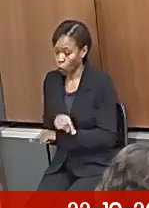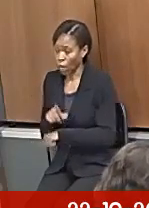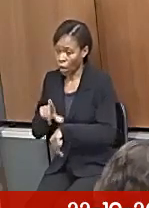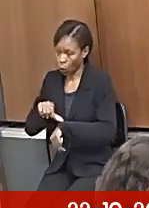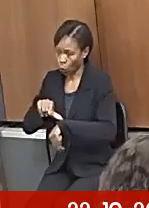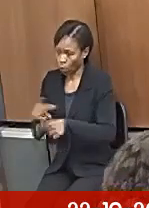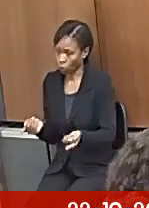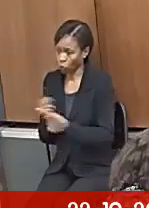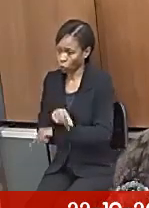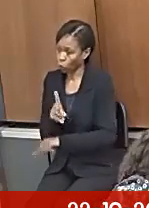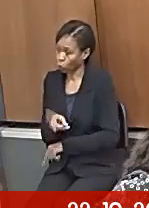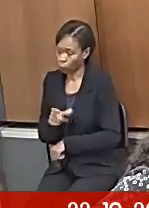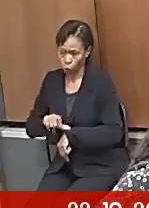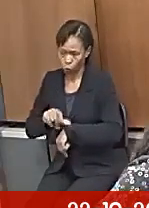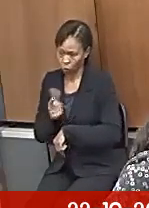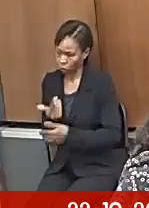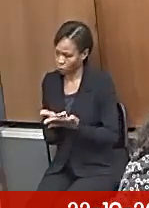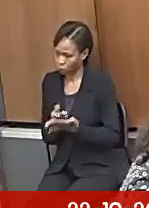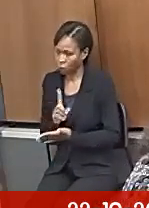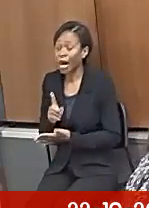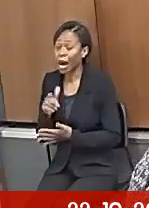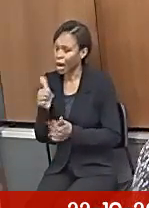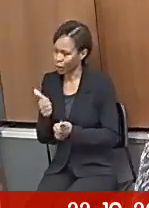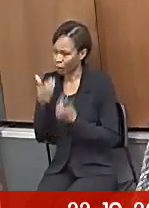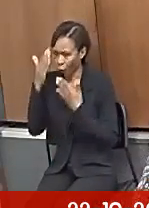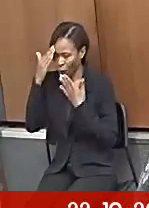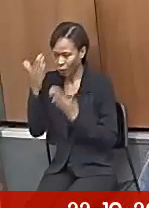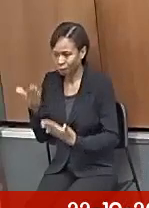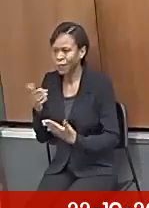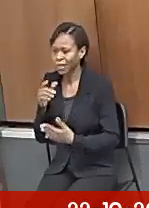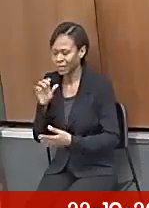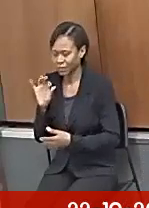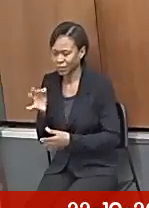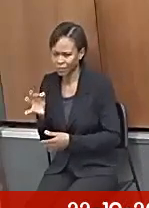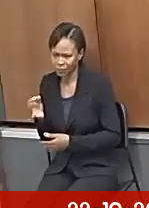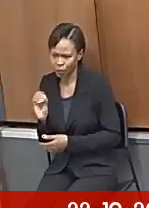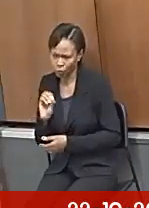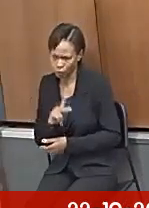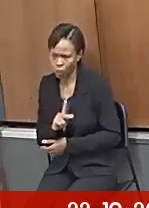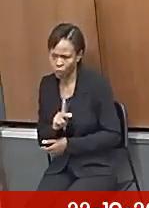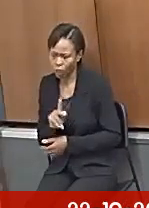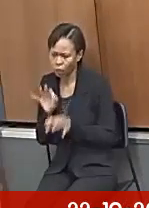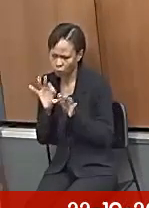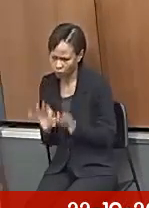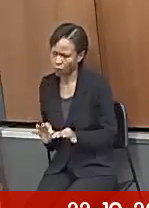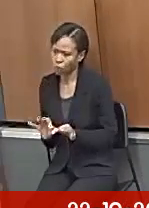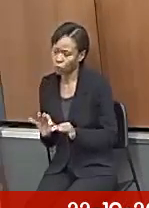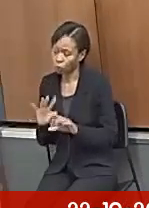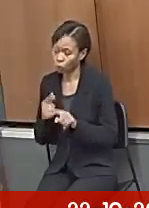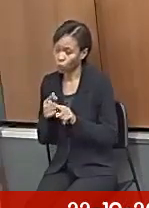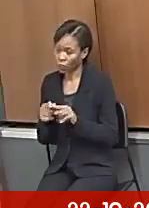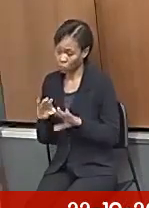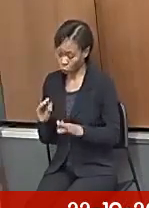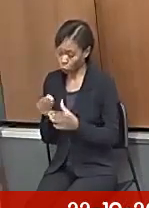Ah, sim, entendi. Ah, então, ótimo, ótimo, beleza. É isso, eu acho que é por aí mesmo, porque a inclusão é feita na